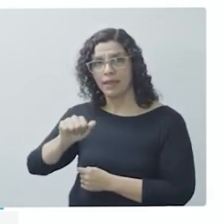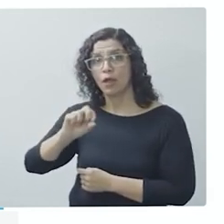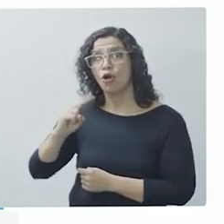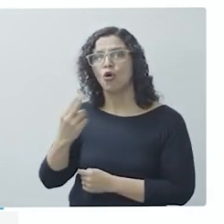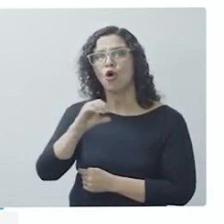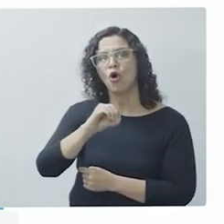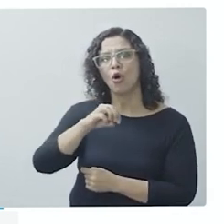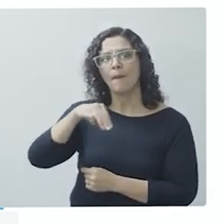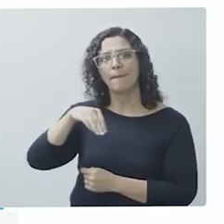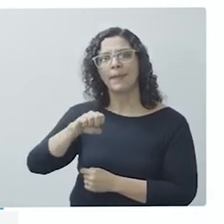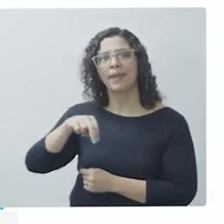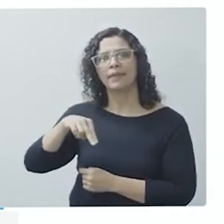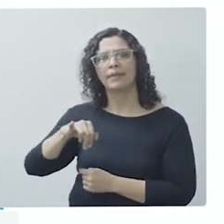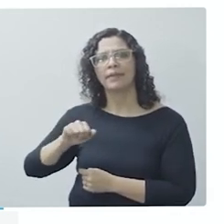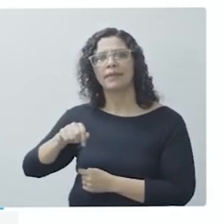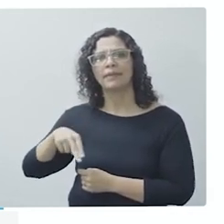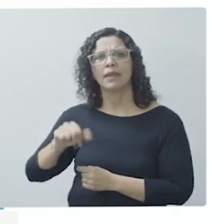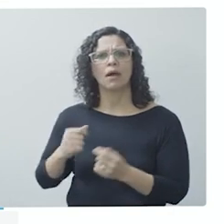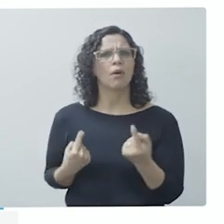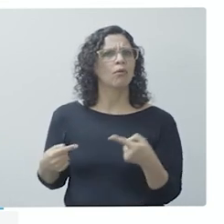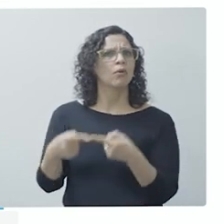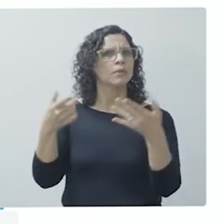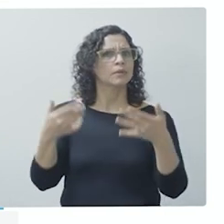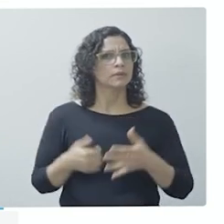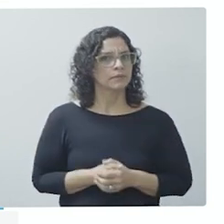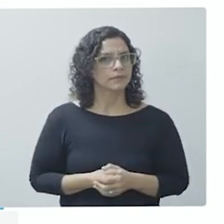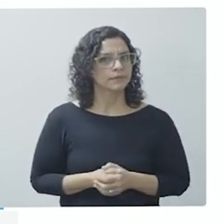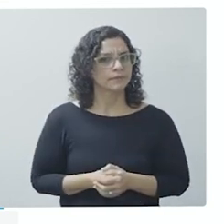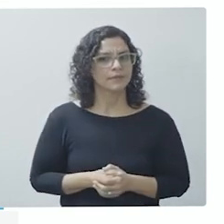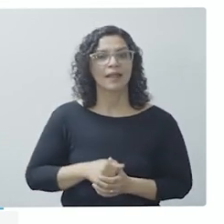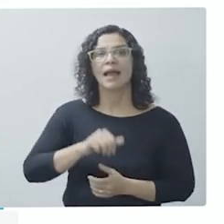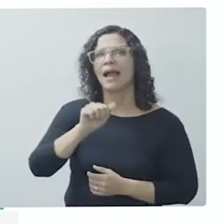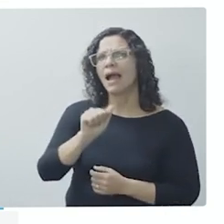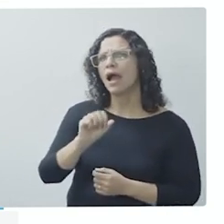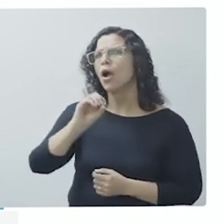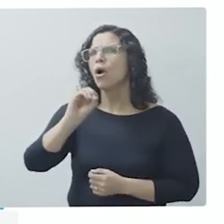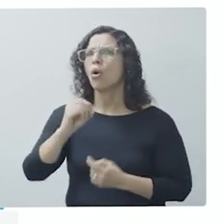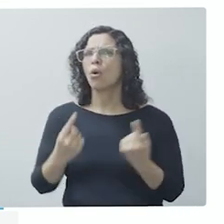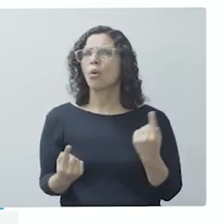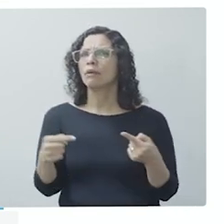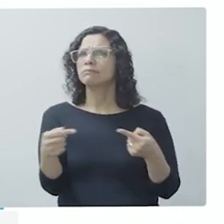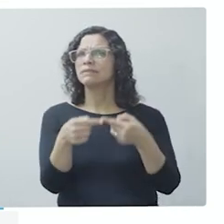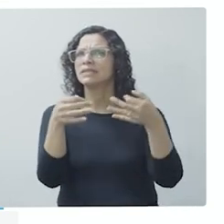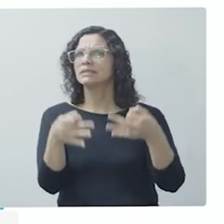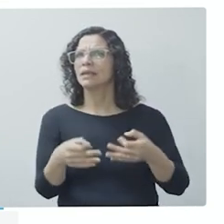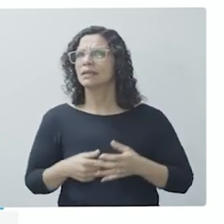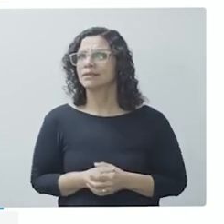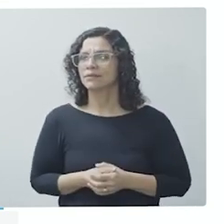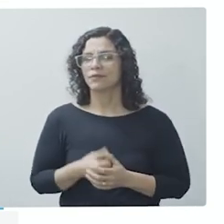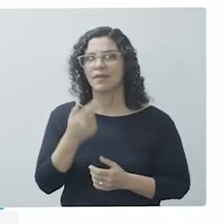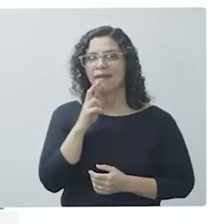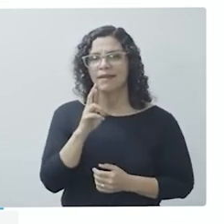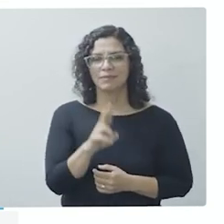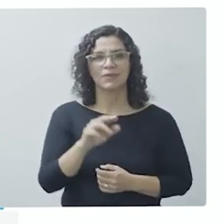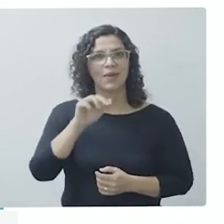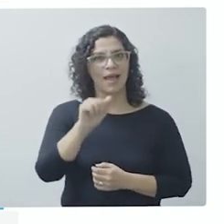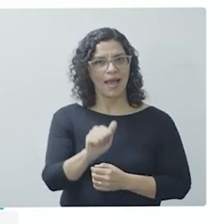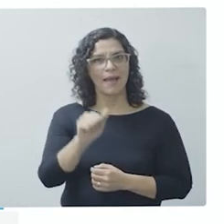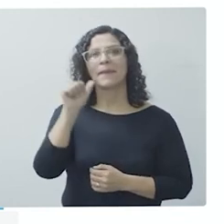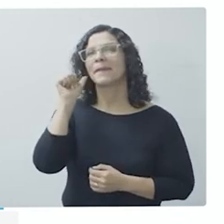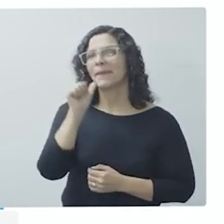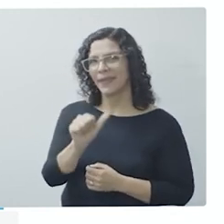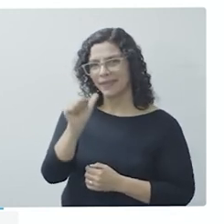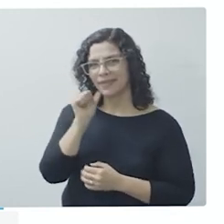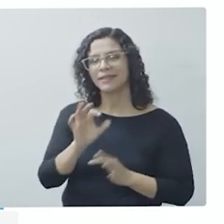ou o menina? A ou o? Quem respondeu?